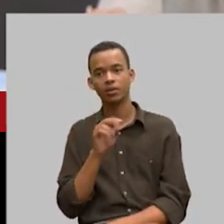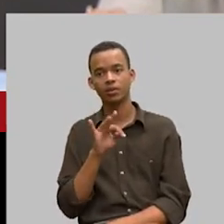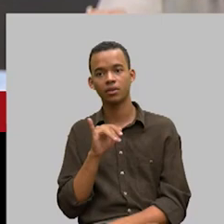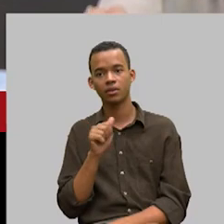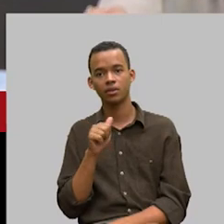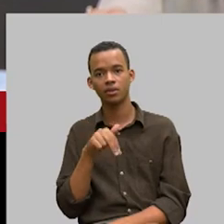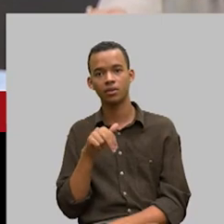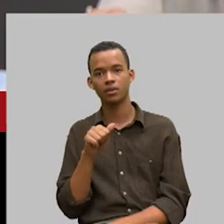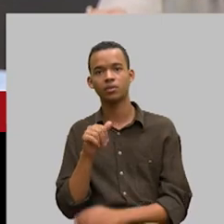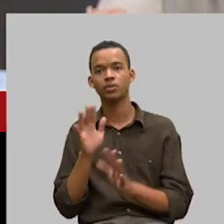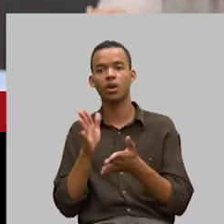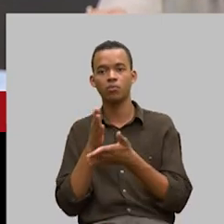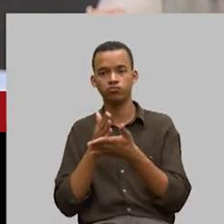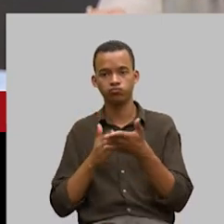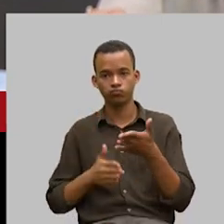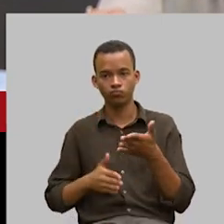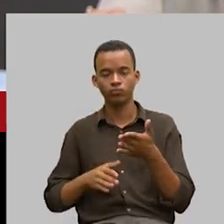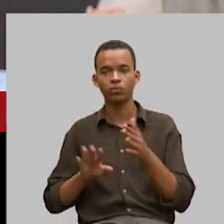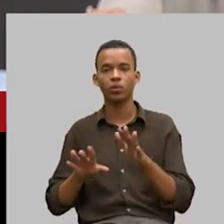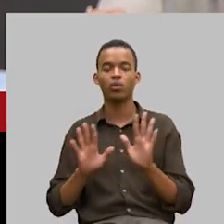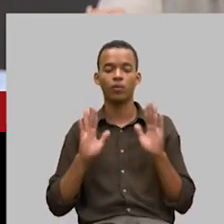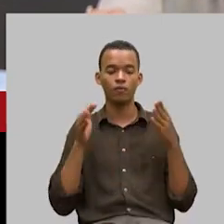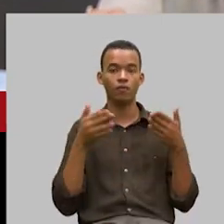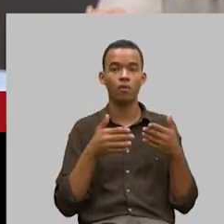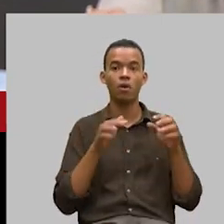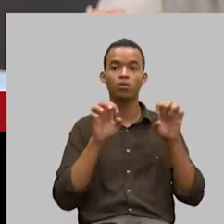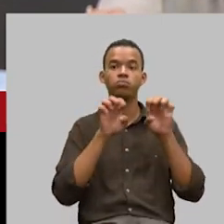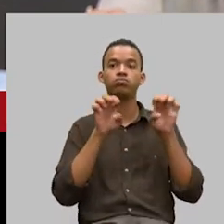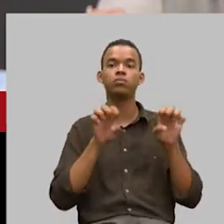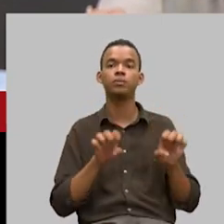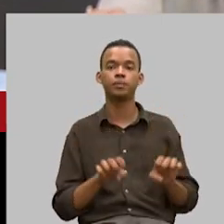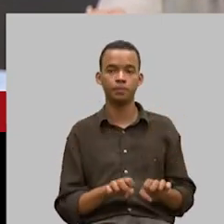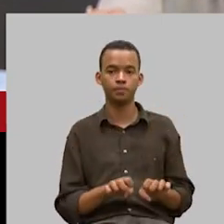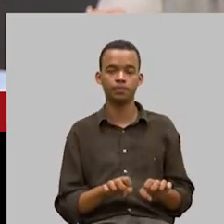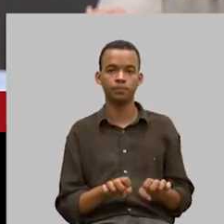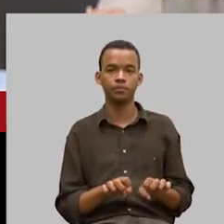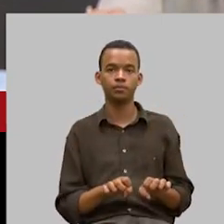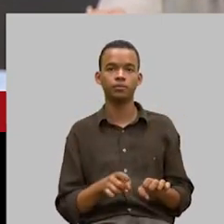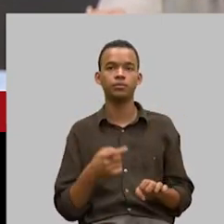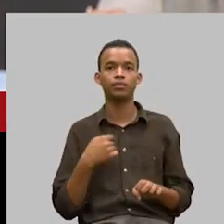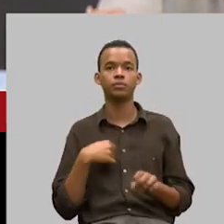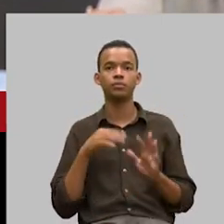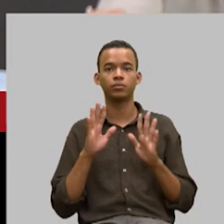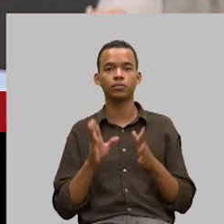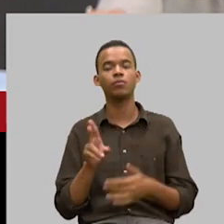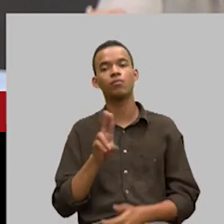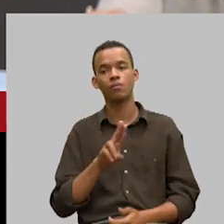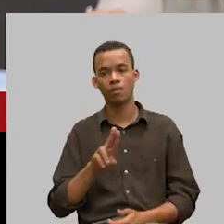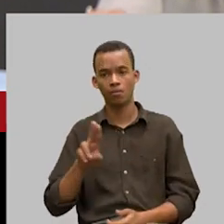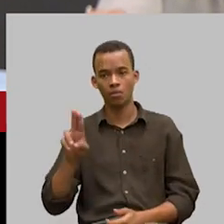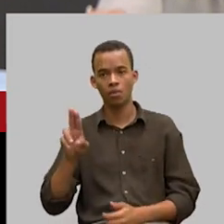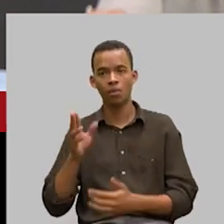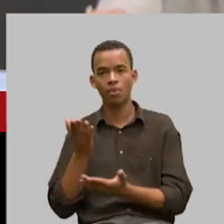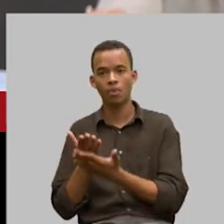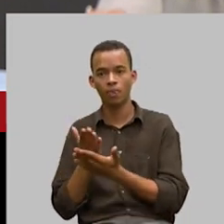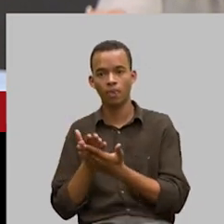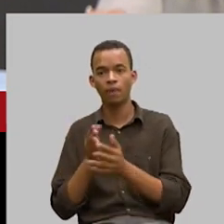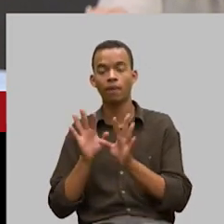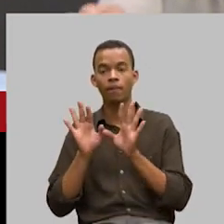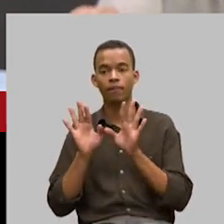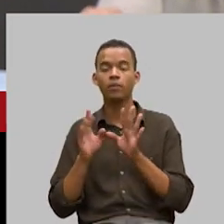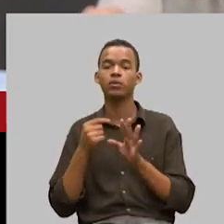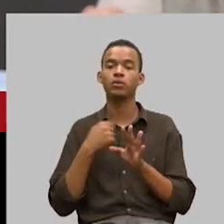estrutura eh e quero falar por mais que eu sou da Universidade mas eu quero falar um pouco da Educação Básica